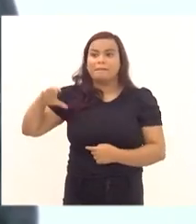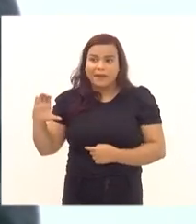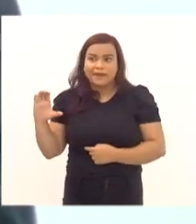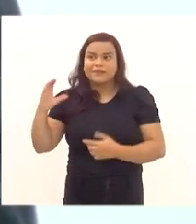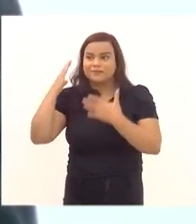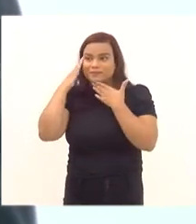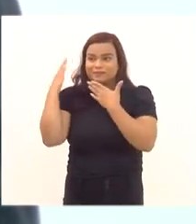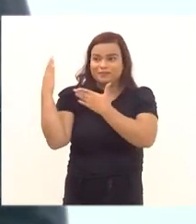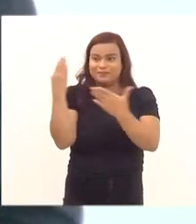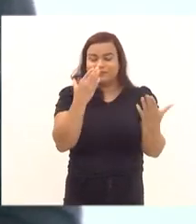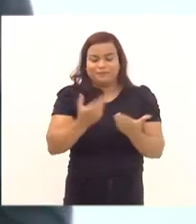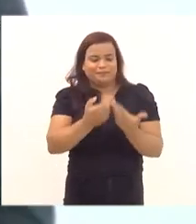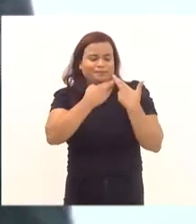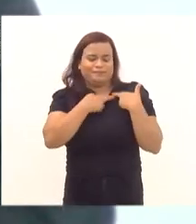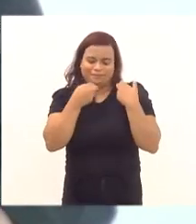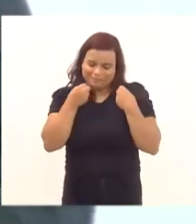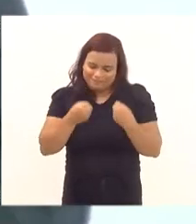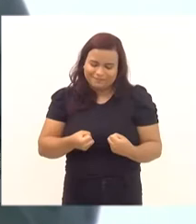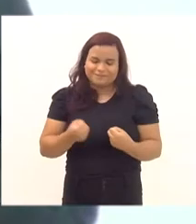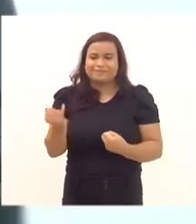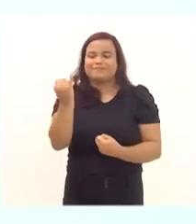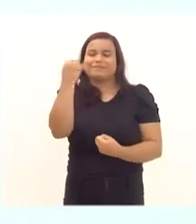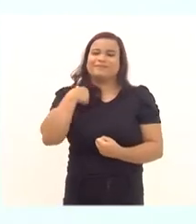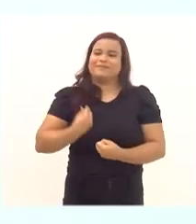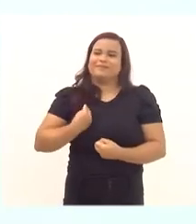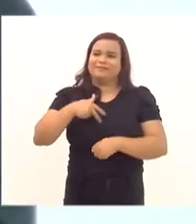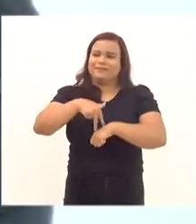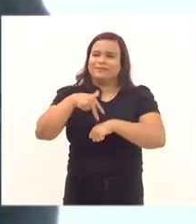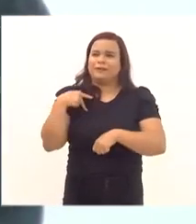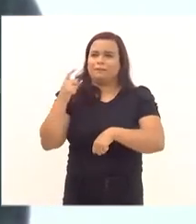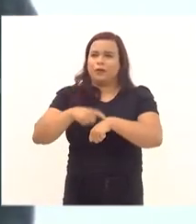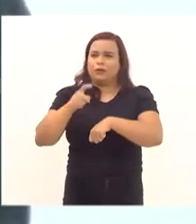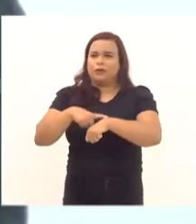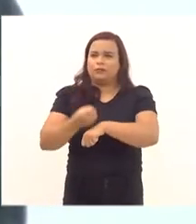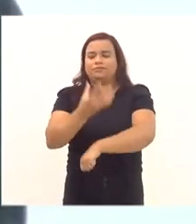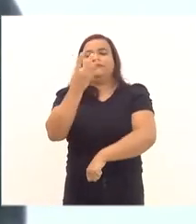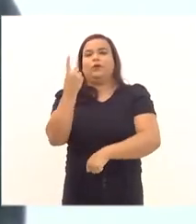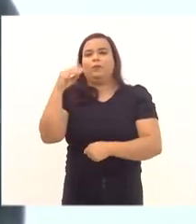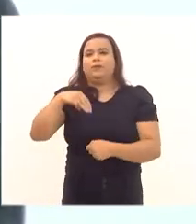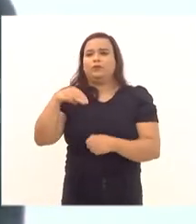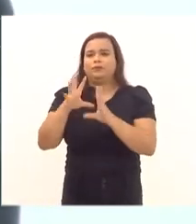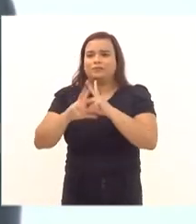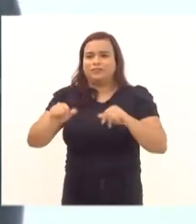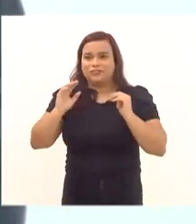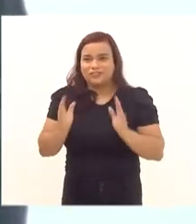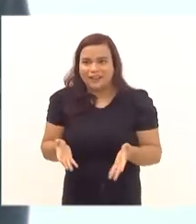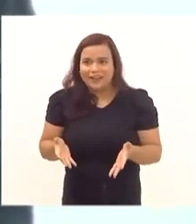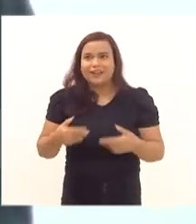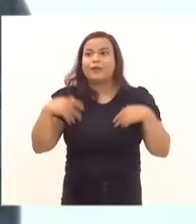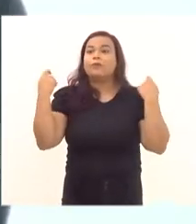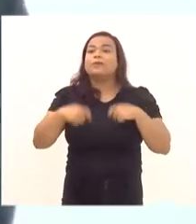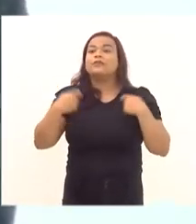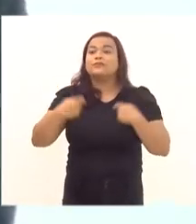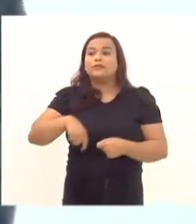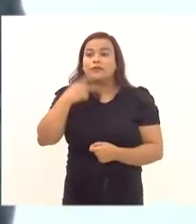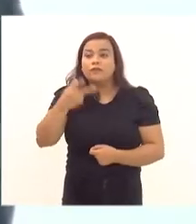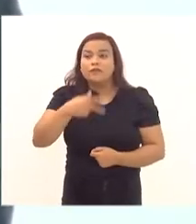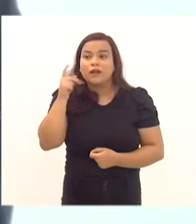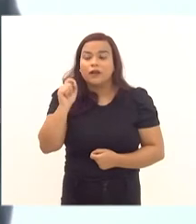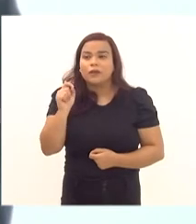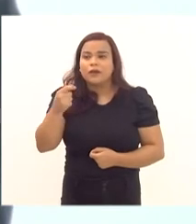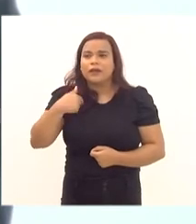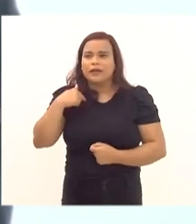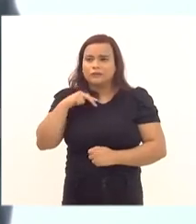tá aqui com vocês e falando vamos lá meu tempo já foi um minuto e eu preciso falar que eu